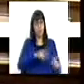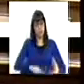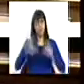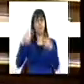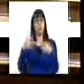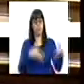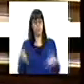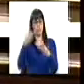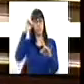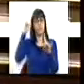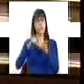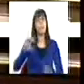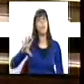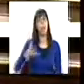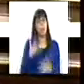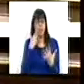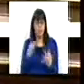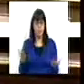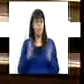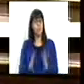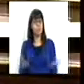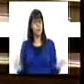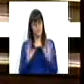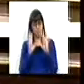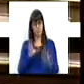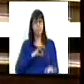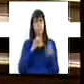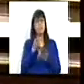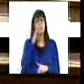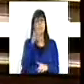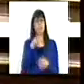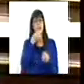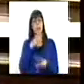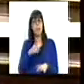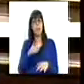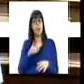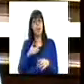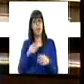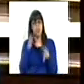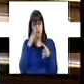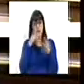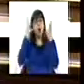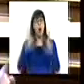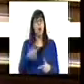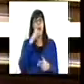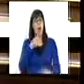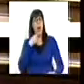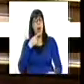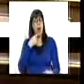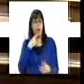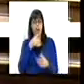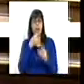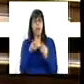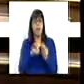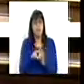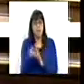um sentido de que o país naturalmente precisa. Agora, os senhores deputados vão perder o tempo todo no Orçamento de Estado a falar das